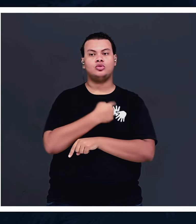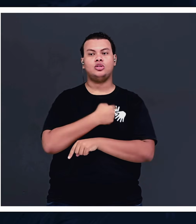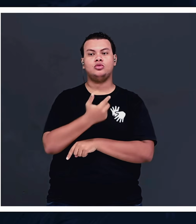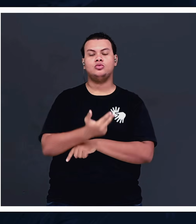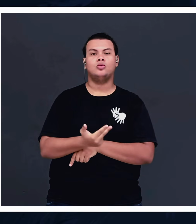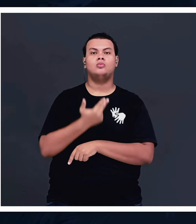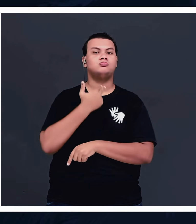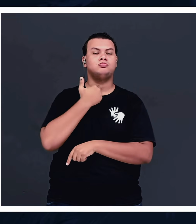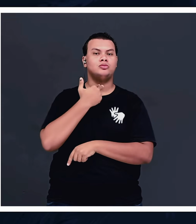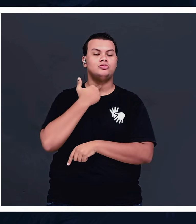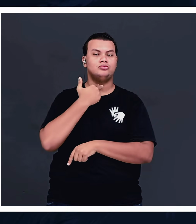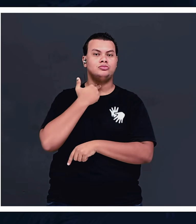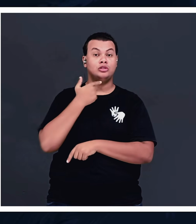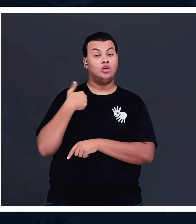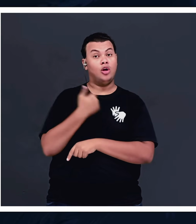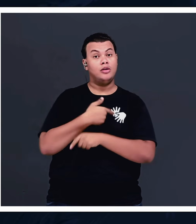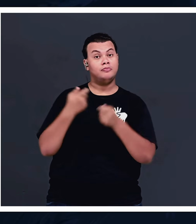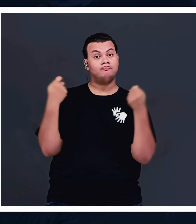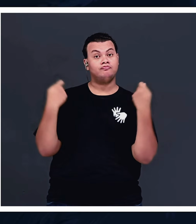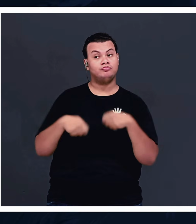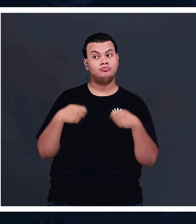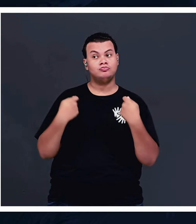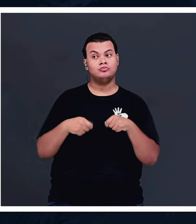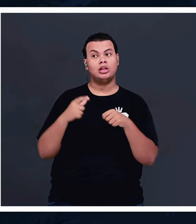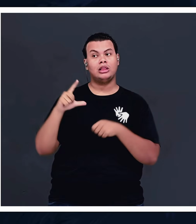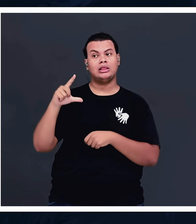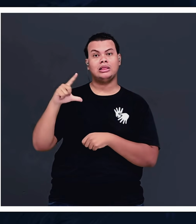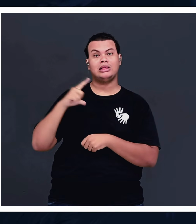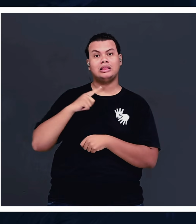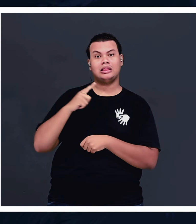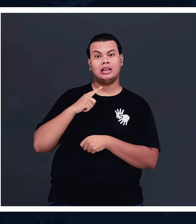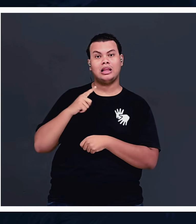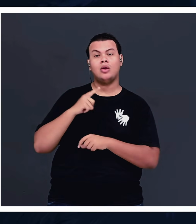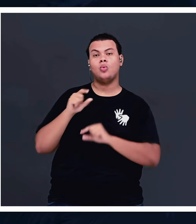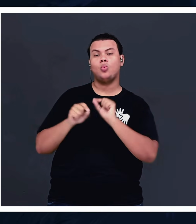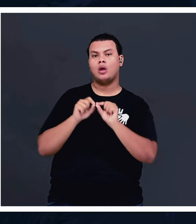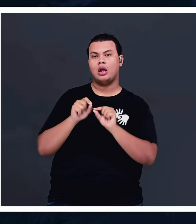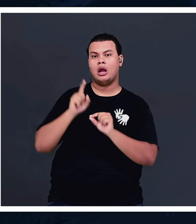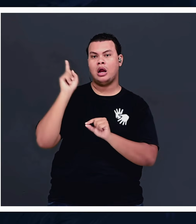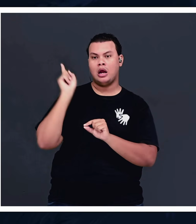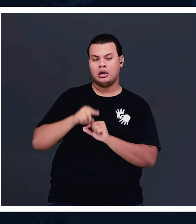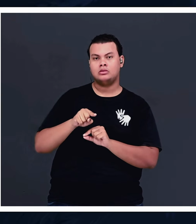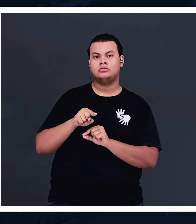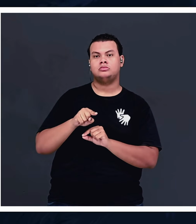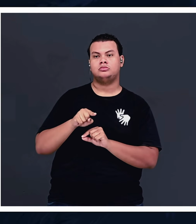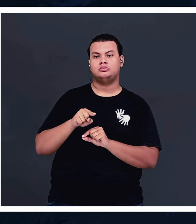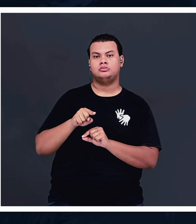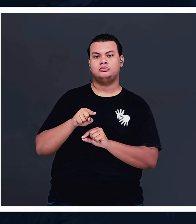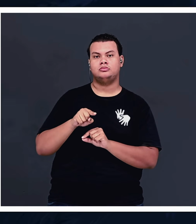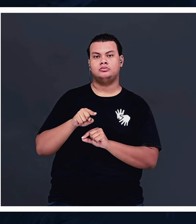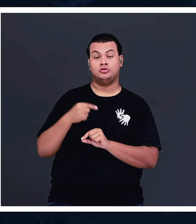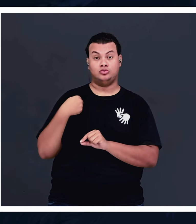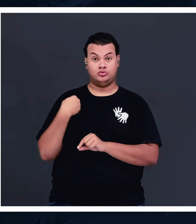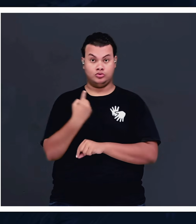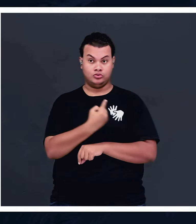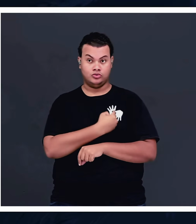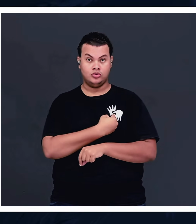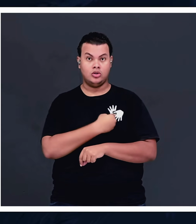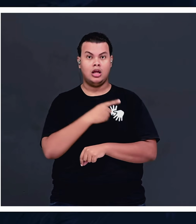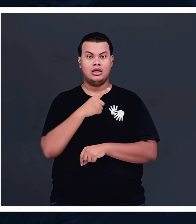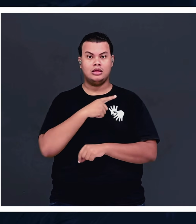podemos, nós precisamos ter como uma certeza, que é que nós